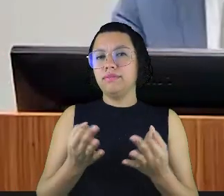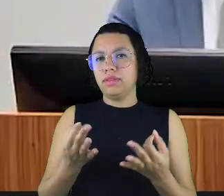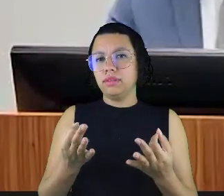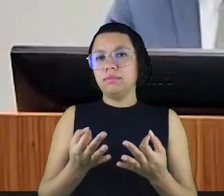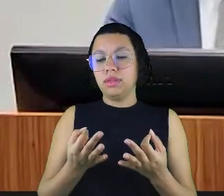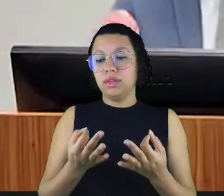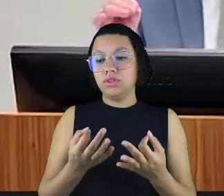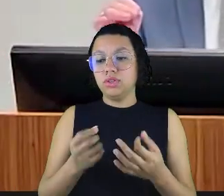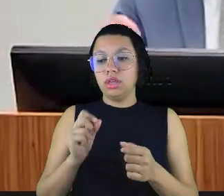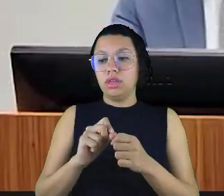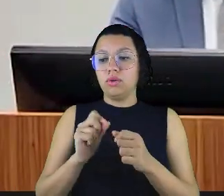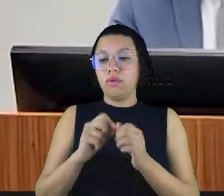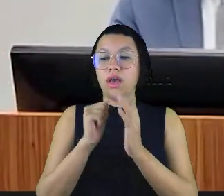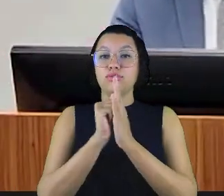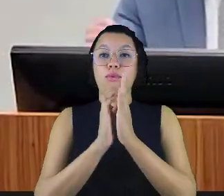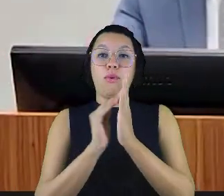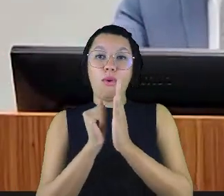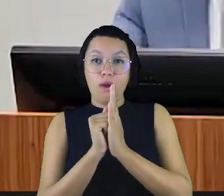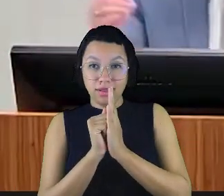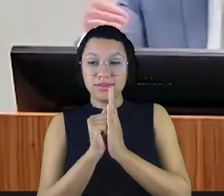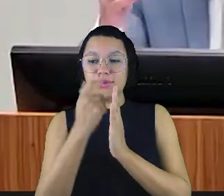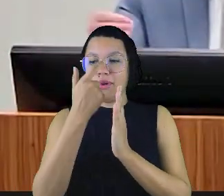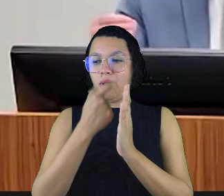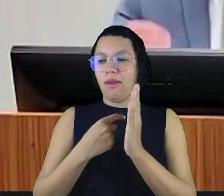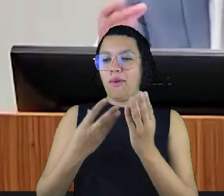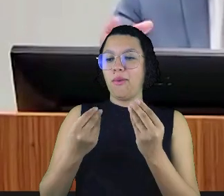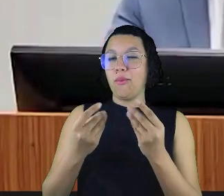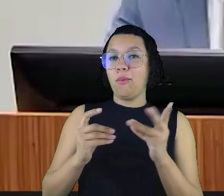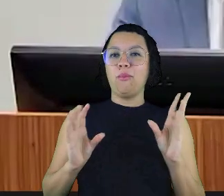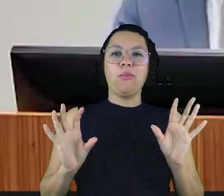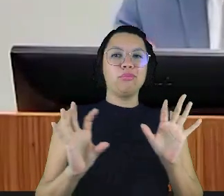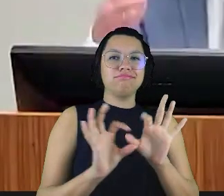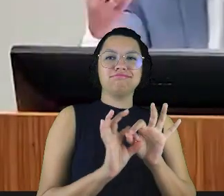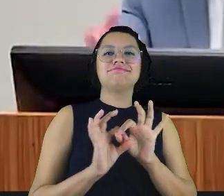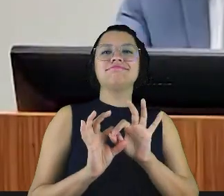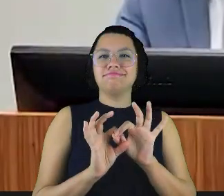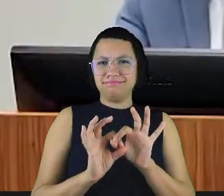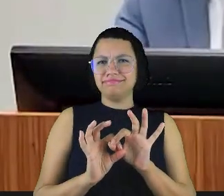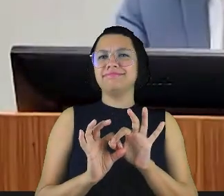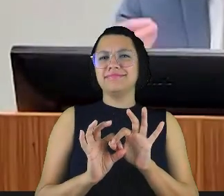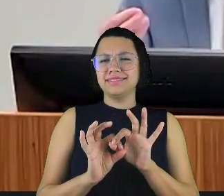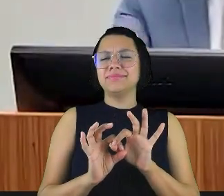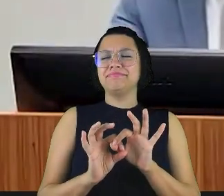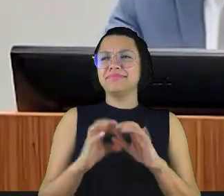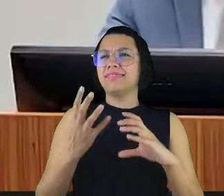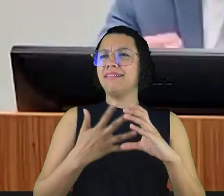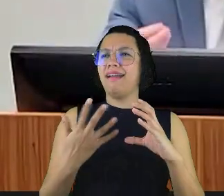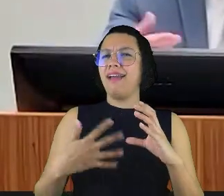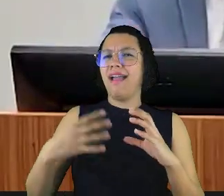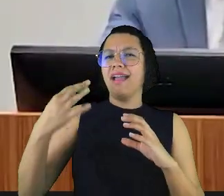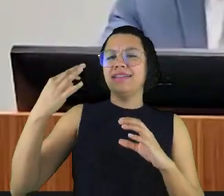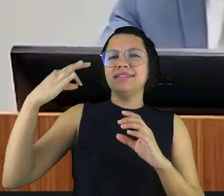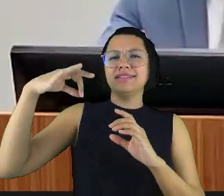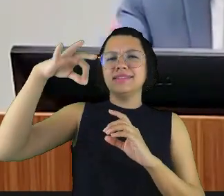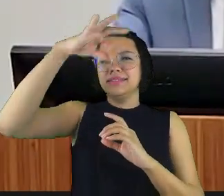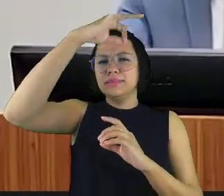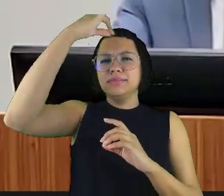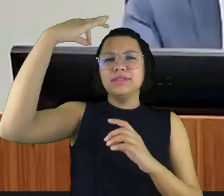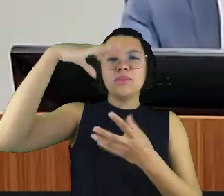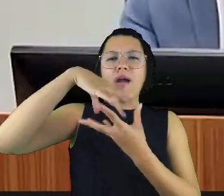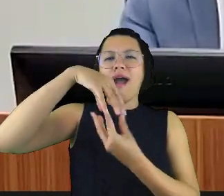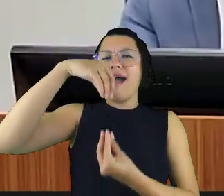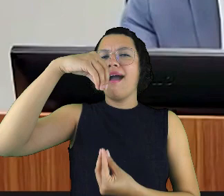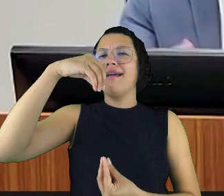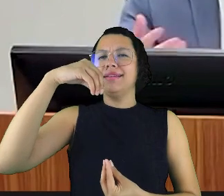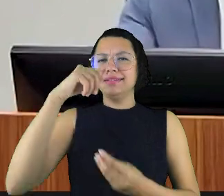faço orações, eu sou muito ligado a esse aspecto espiritualista, eu oro por aqueles que produzem